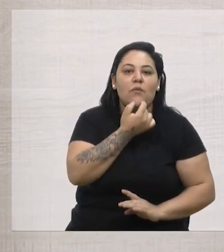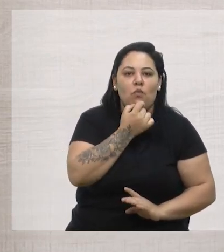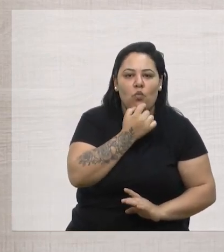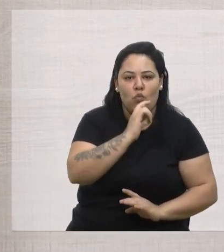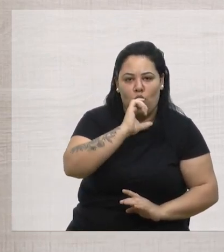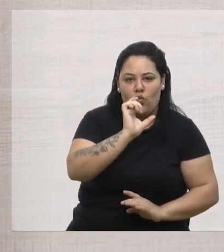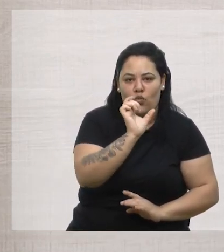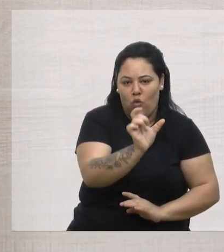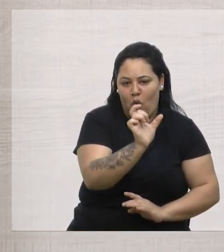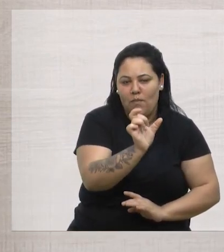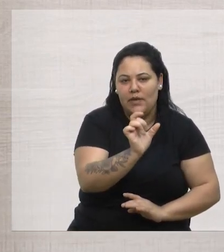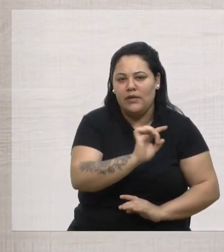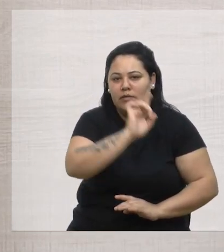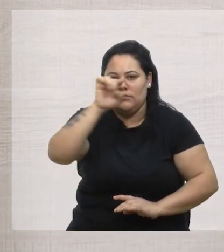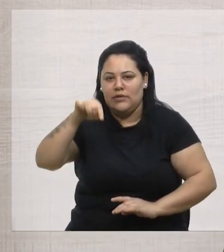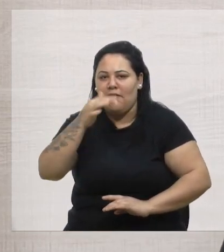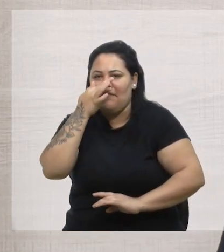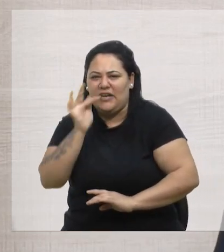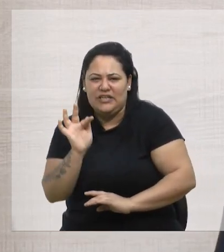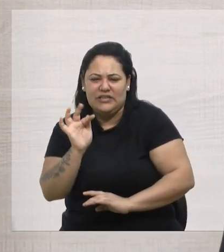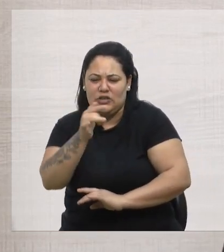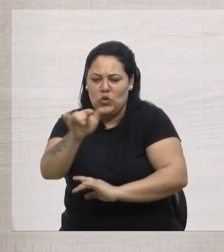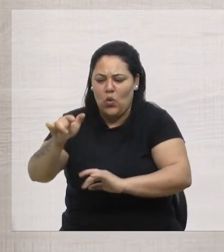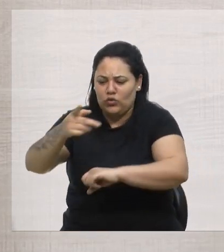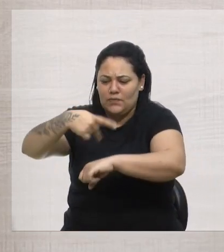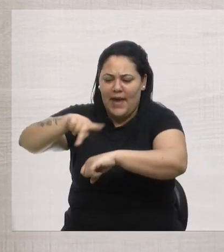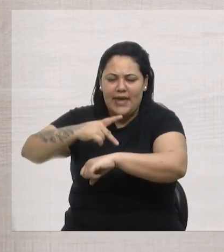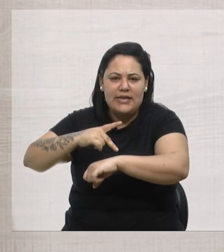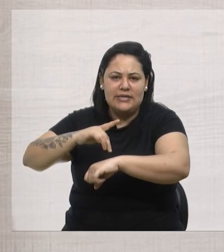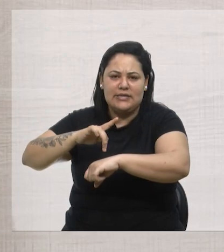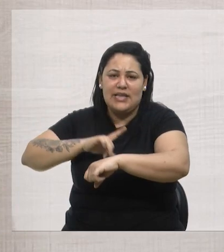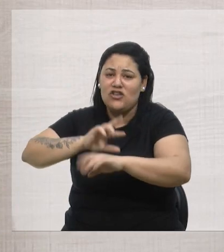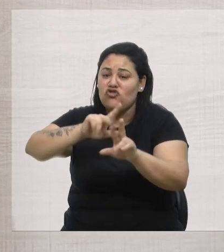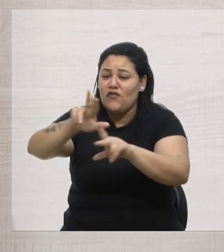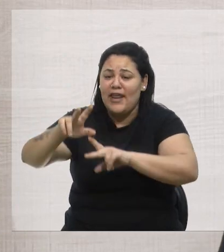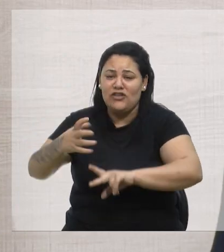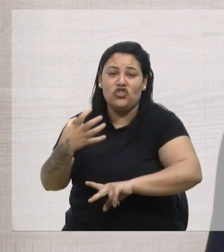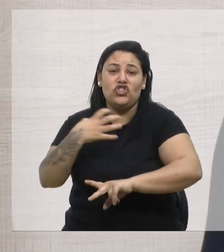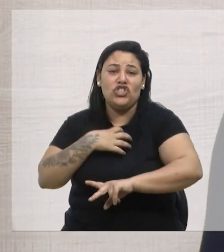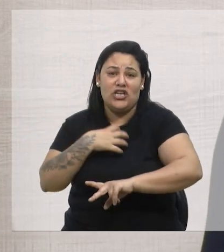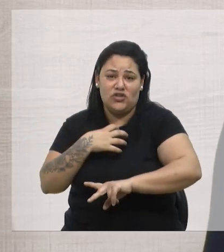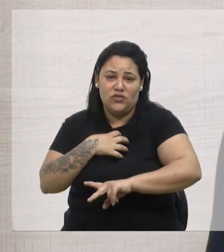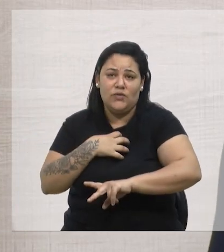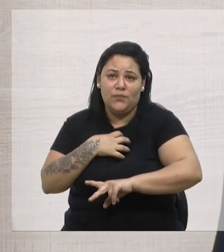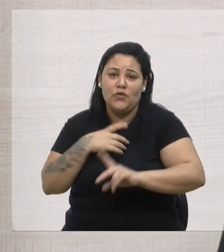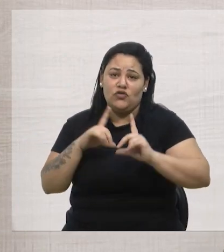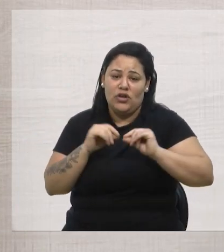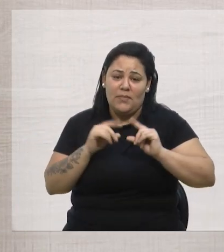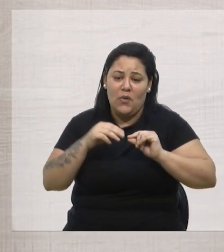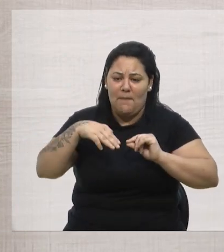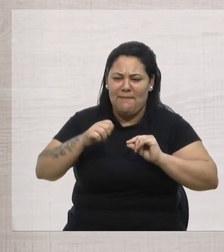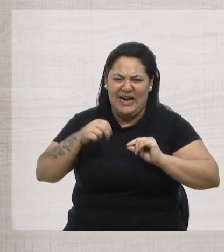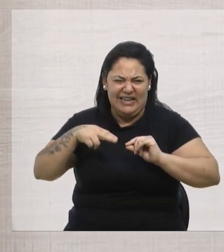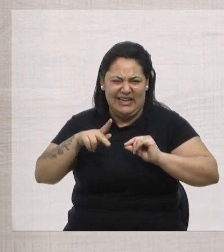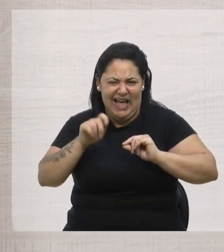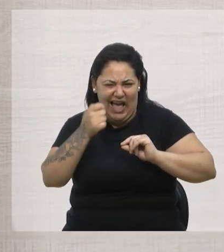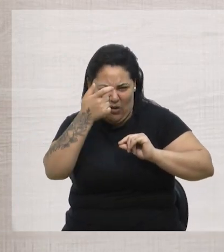fumete, na França e na Bélgica é banda desenhada, no Japão é mangá.